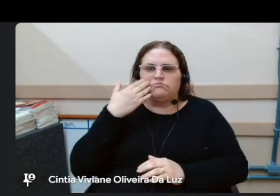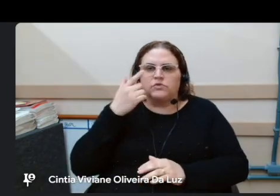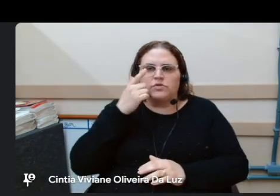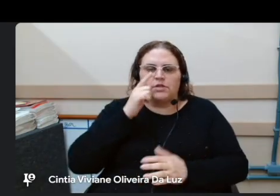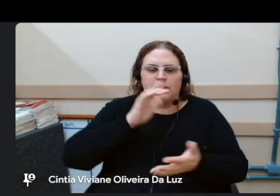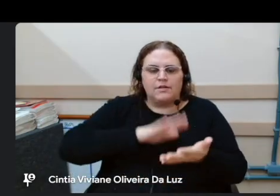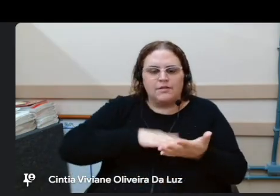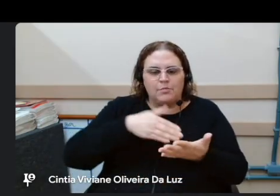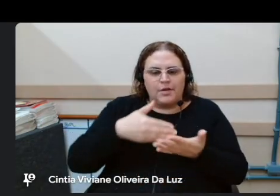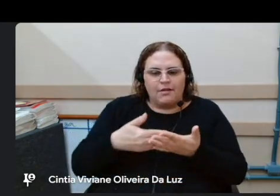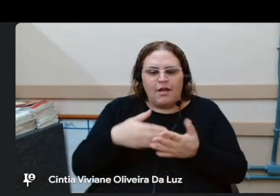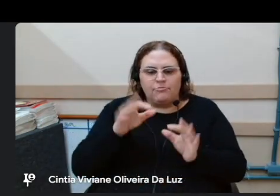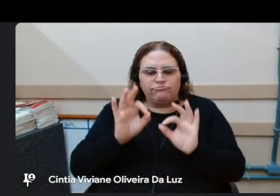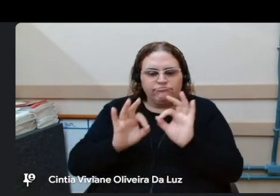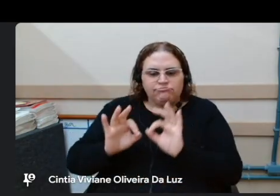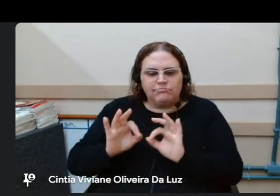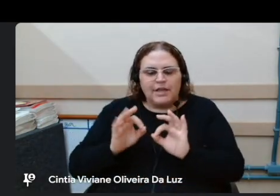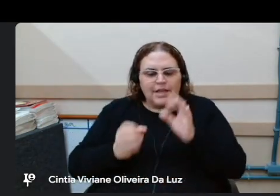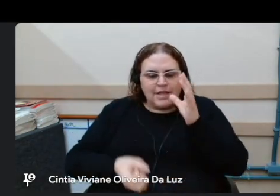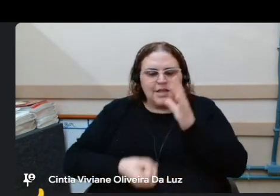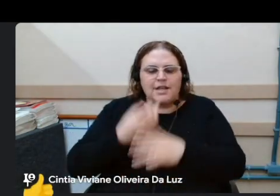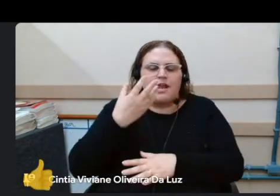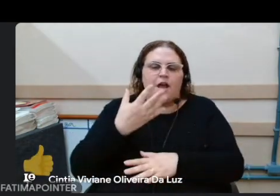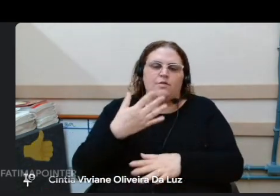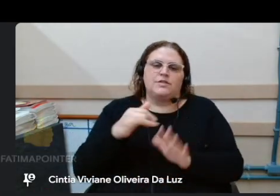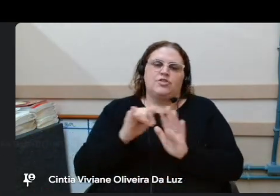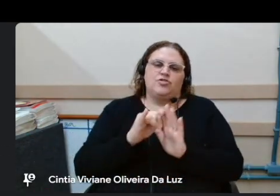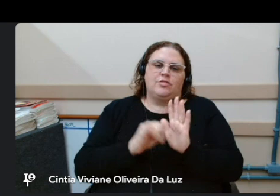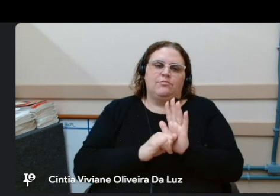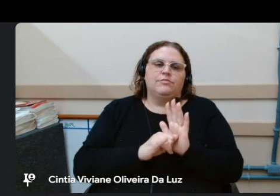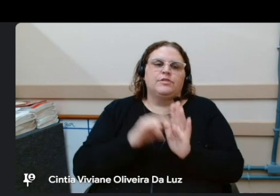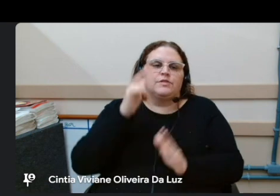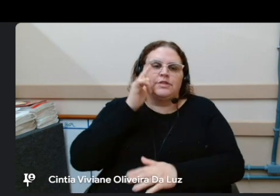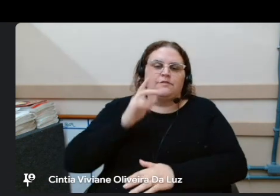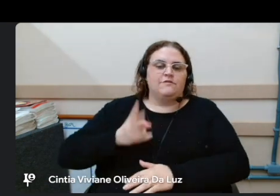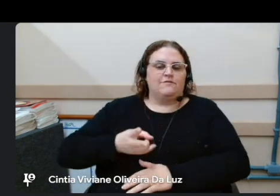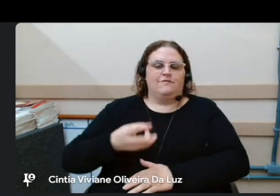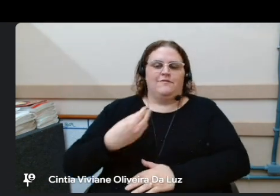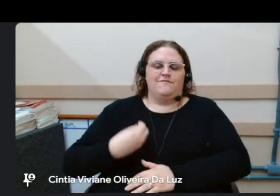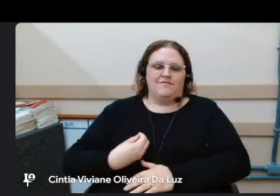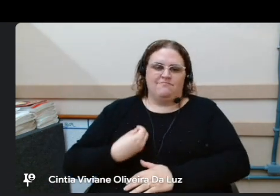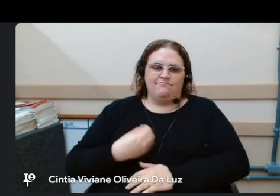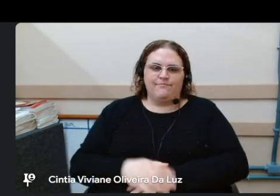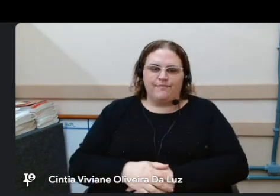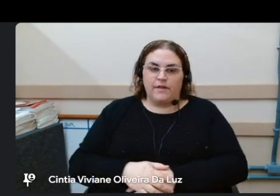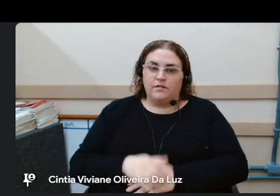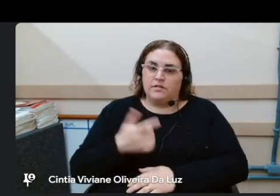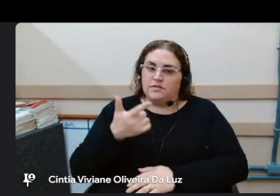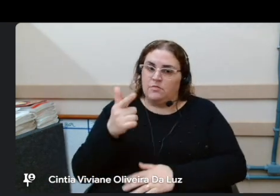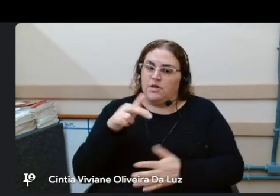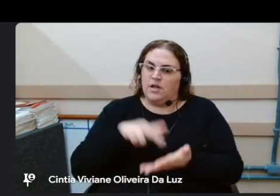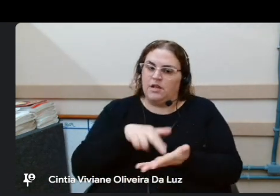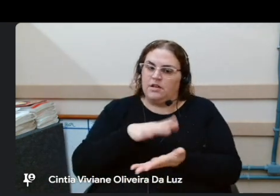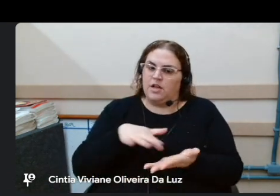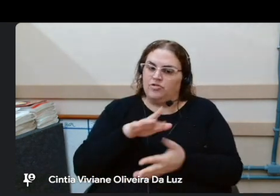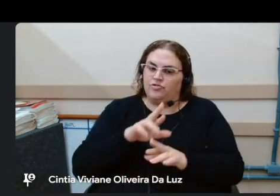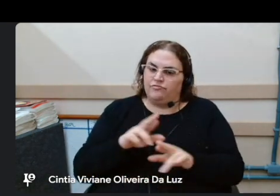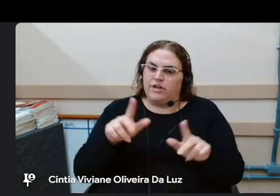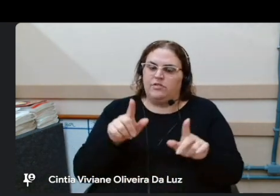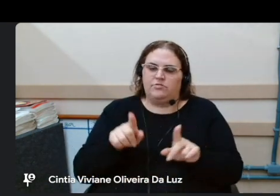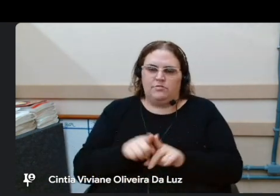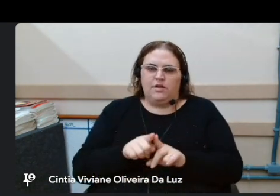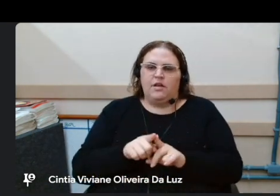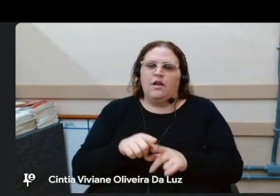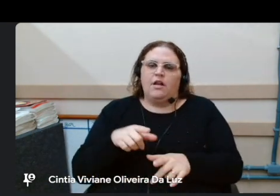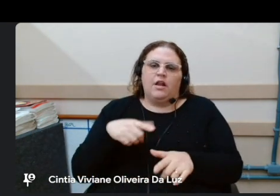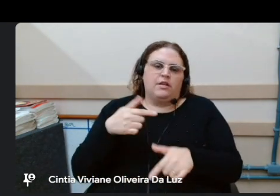em saber interpretar e formalizar editais para poder sobreviver E isso tem sido uma outra